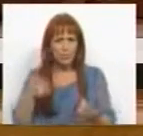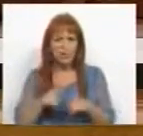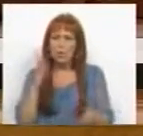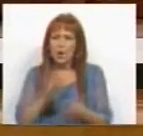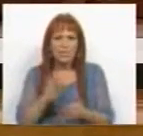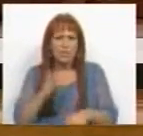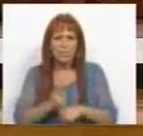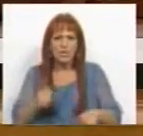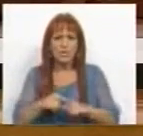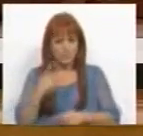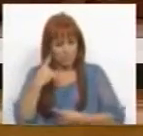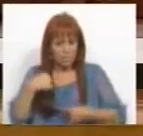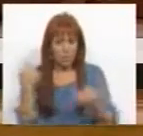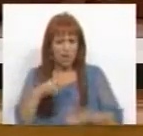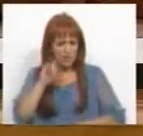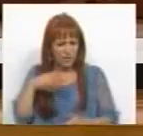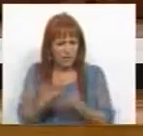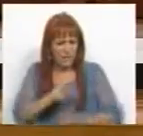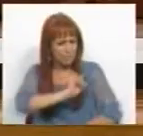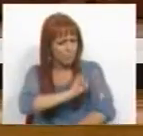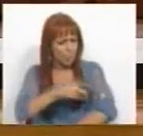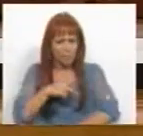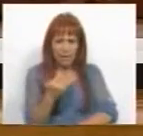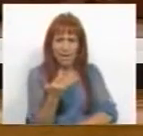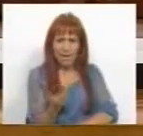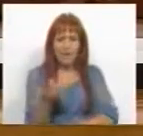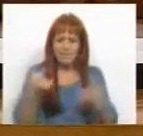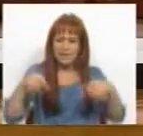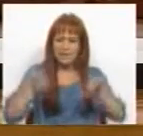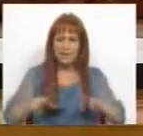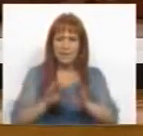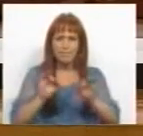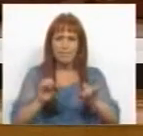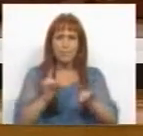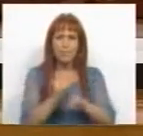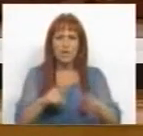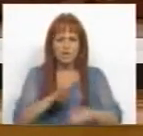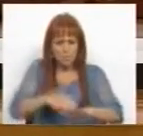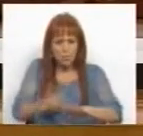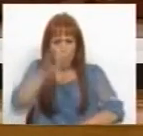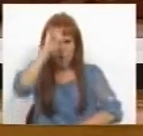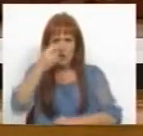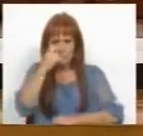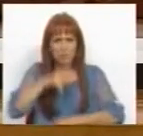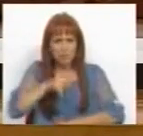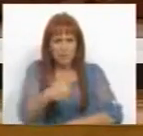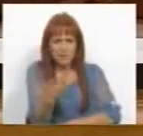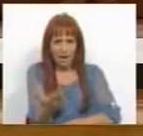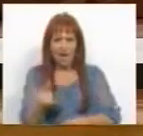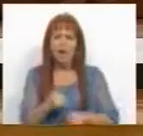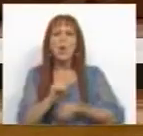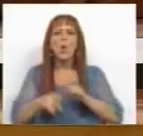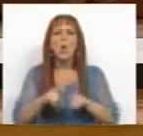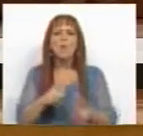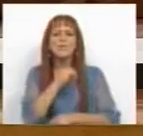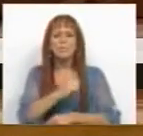não só porque se afirma a defesa da nossa soberania nacional, mas também porque se reforça o respeito pelos portugueses e por